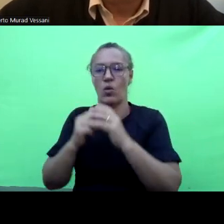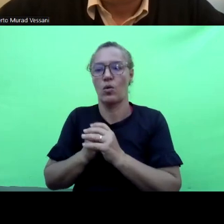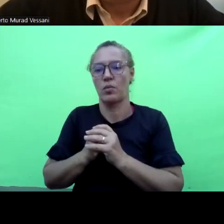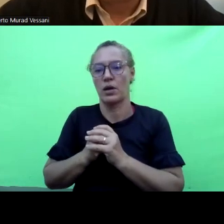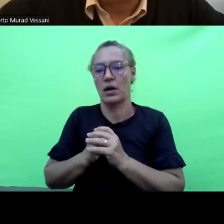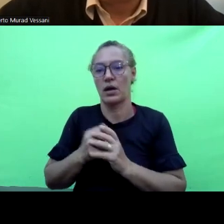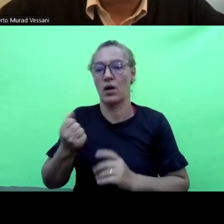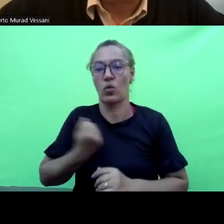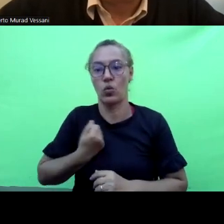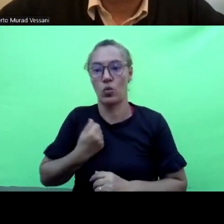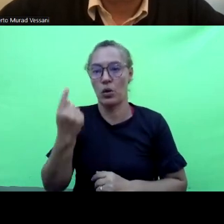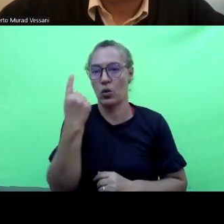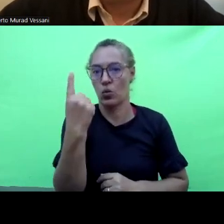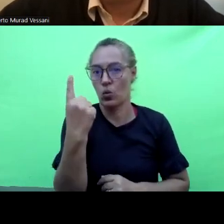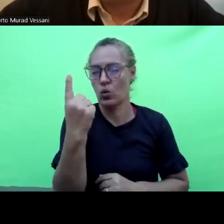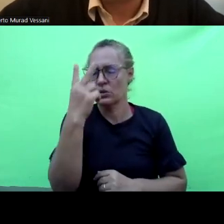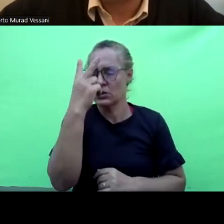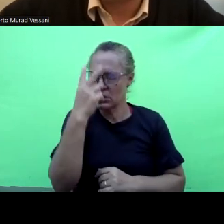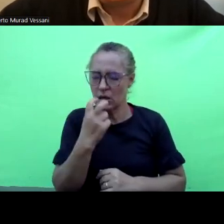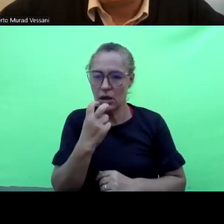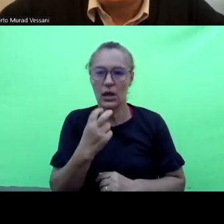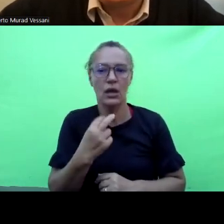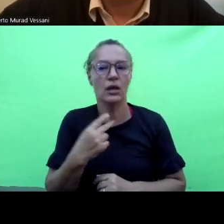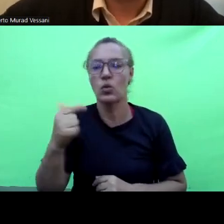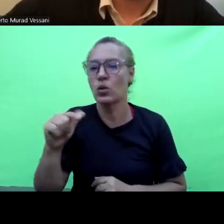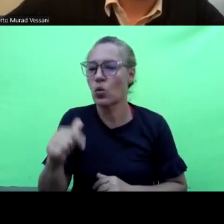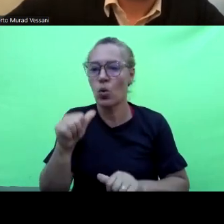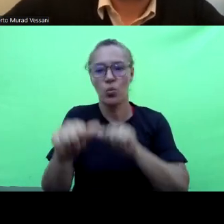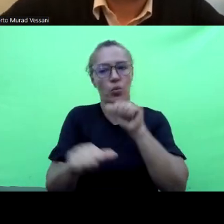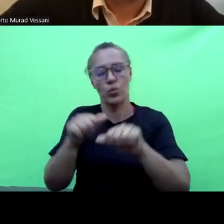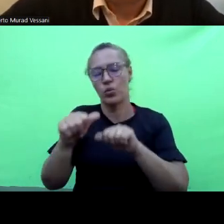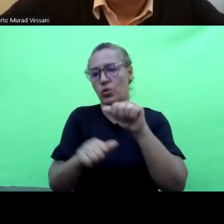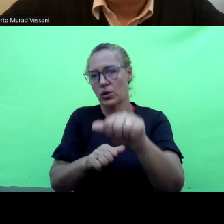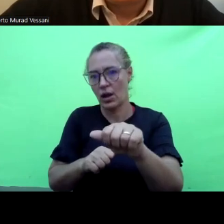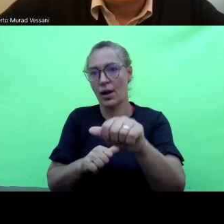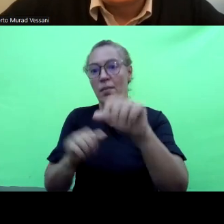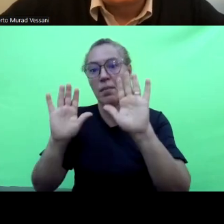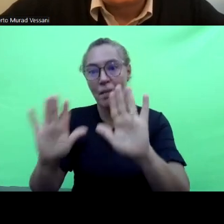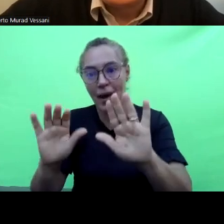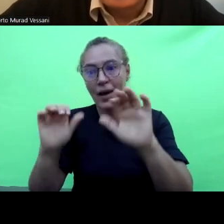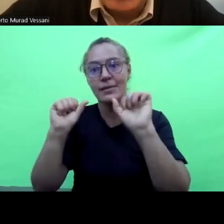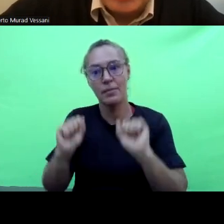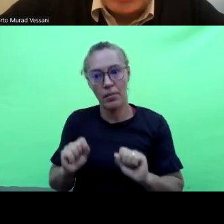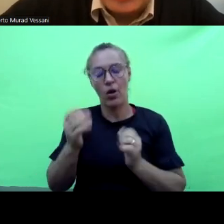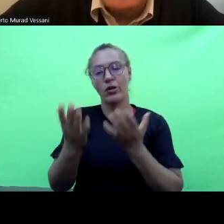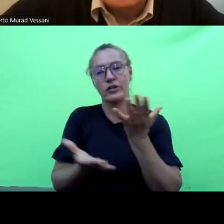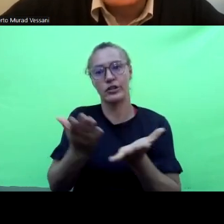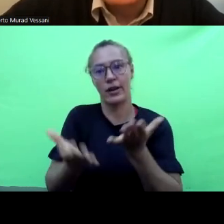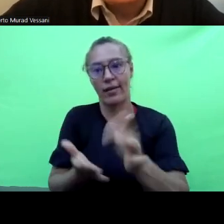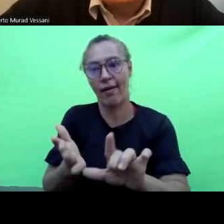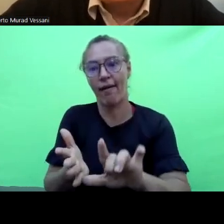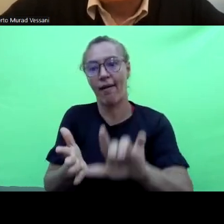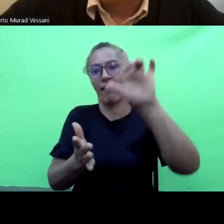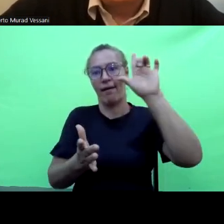número um de cegueira irreversível e prevenível no mundo, né? Então, falando do glaucoma de todos os